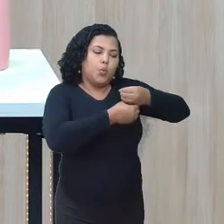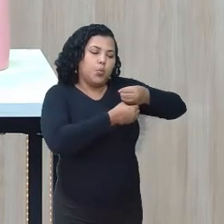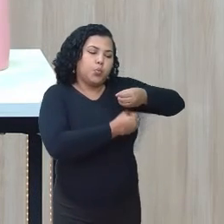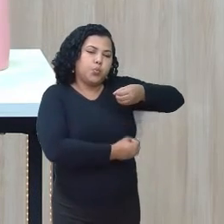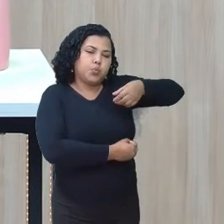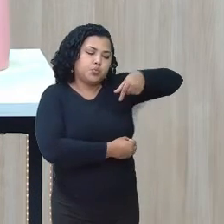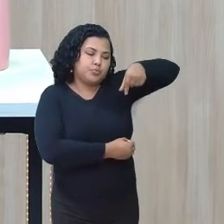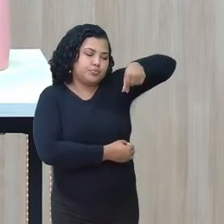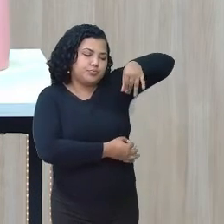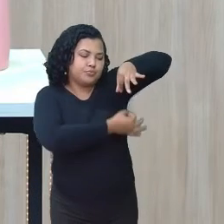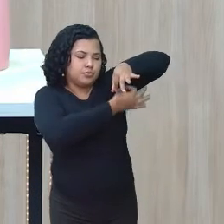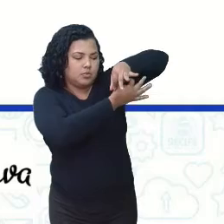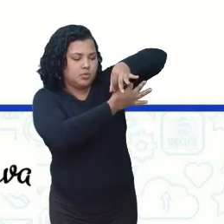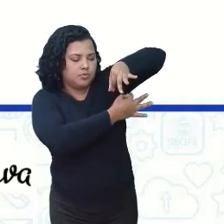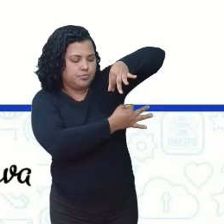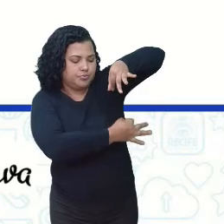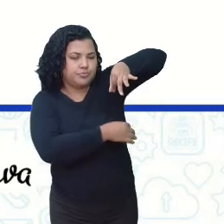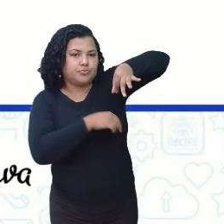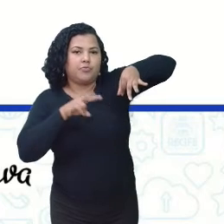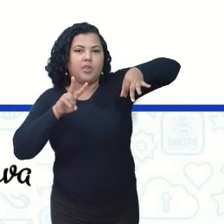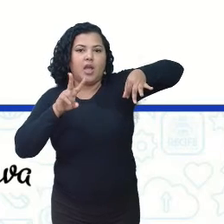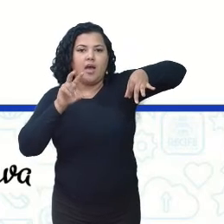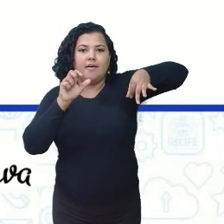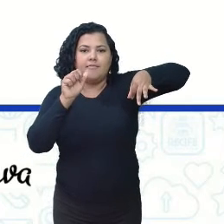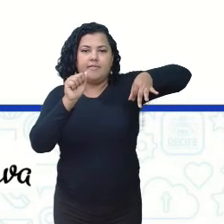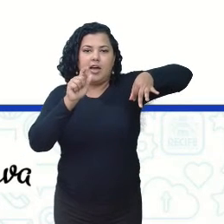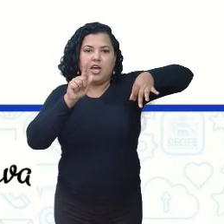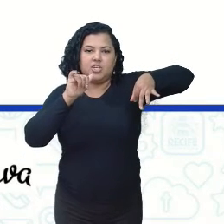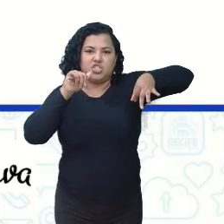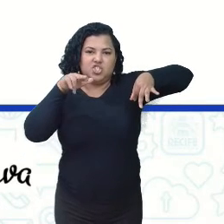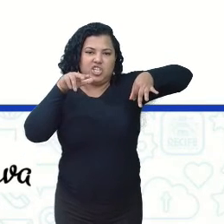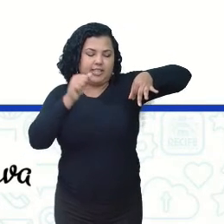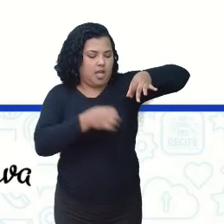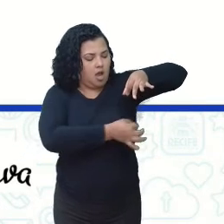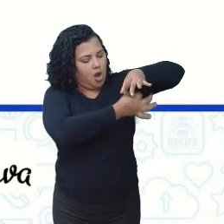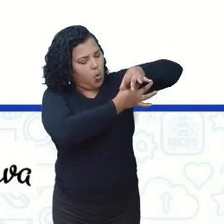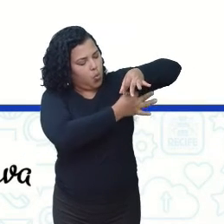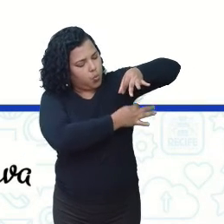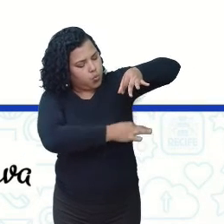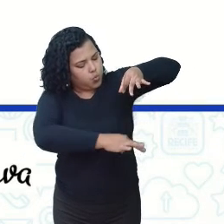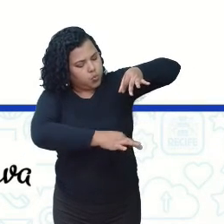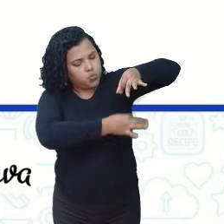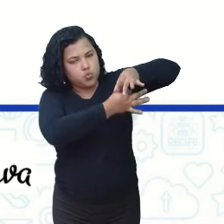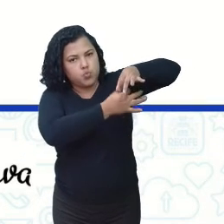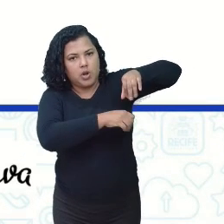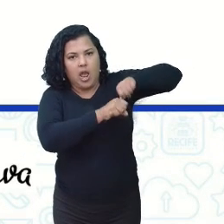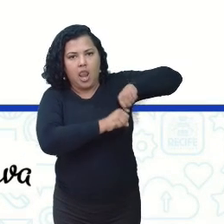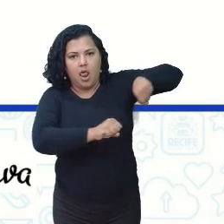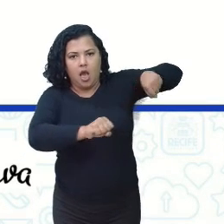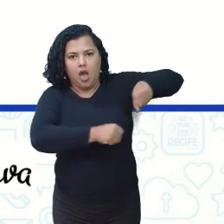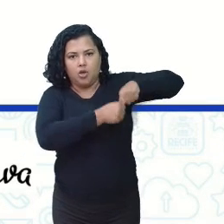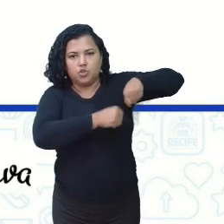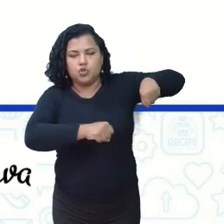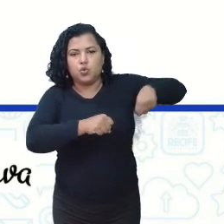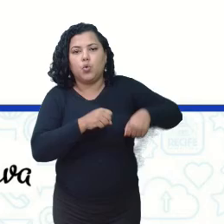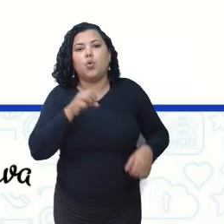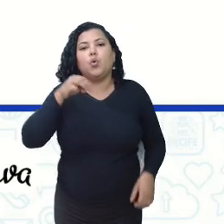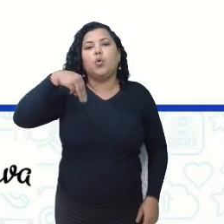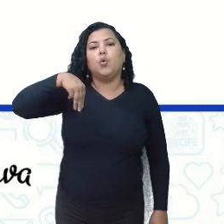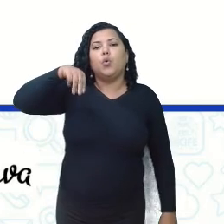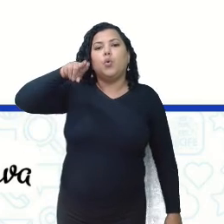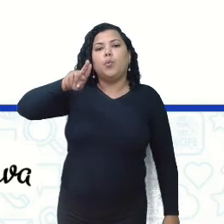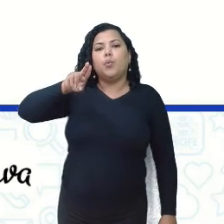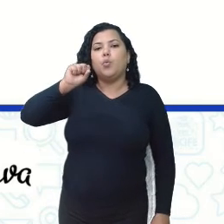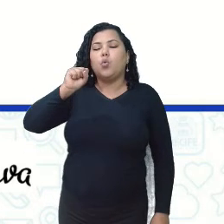na mulher? A vagina é um canal tubular, muscular e elástico que possui entre 10